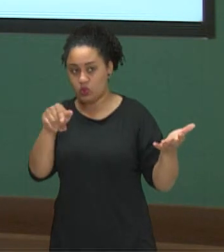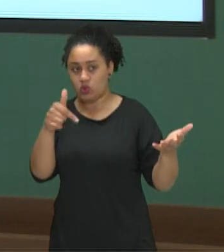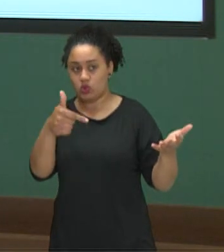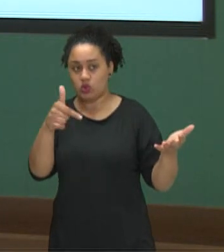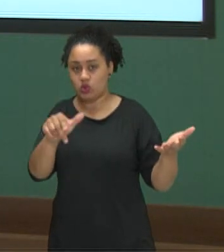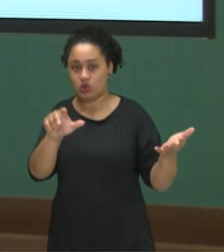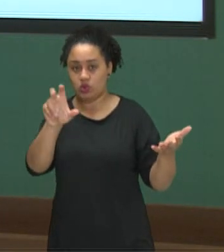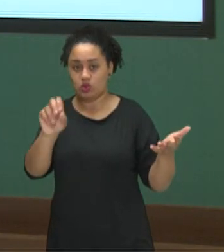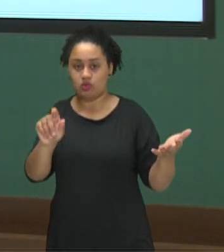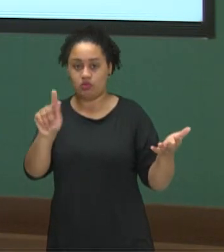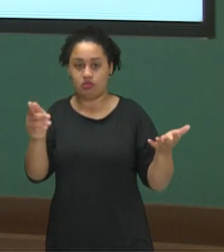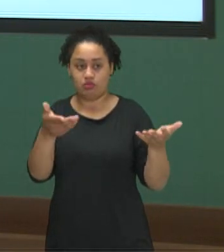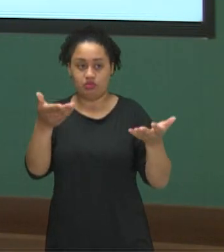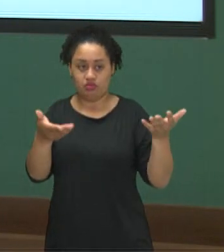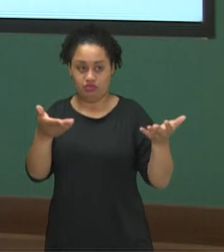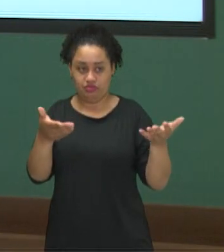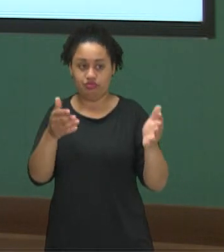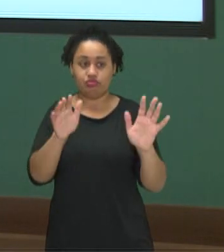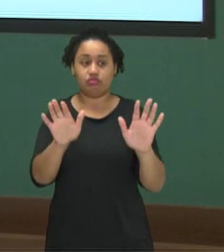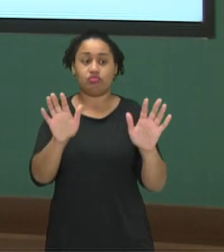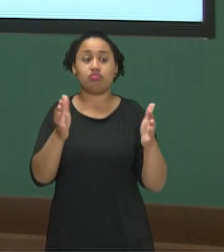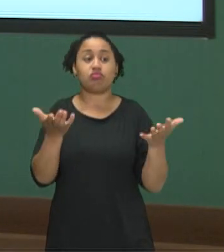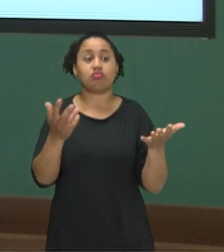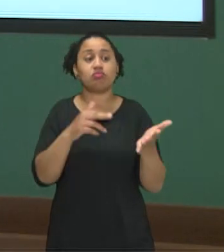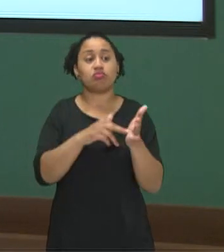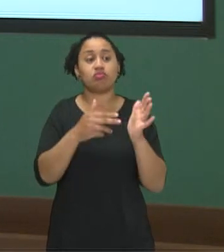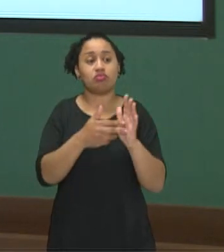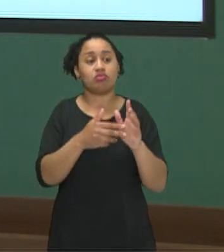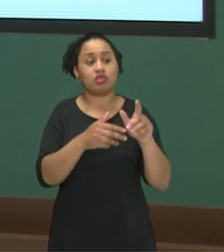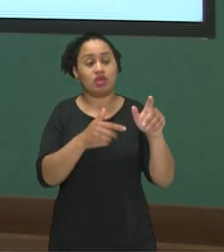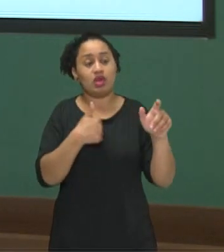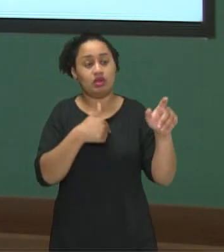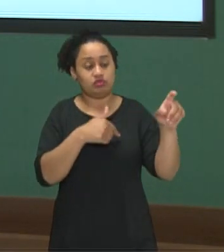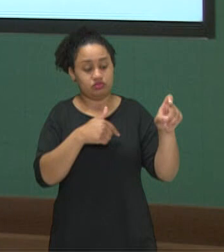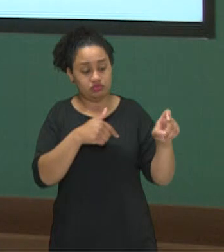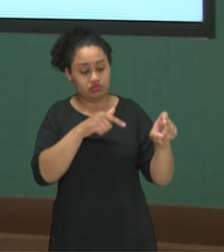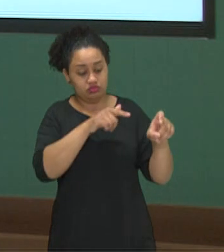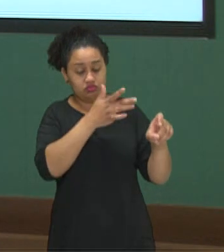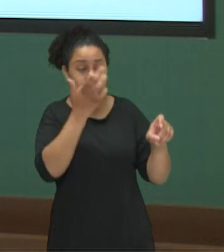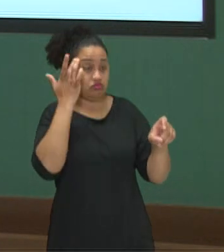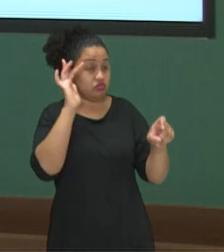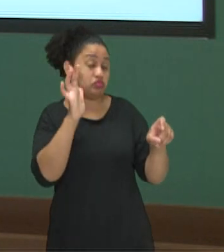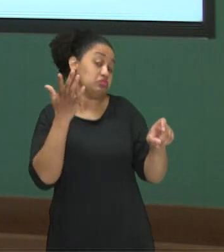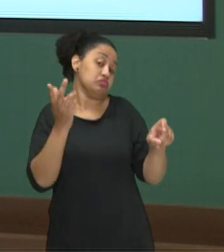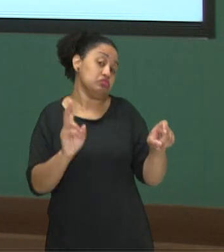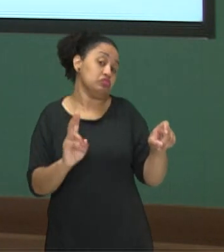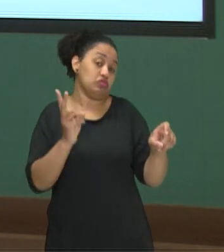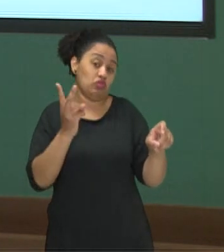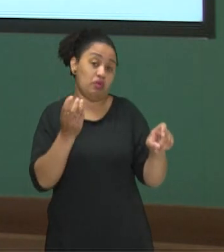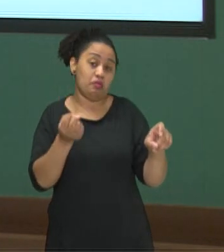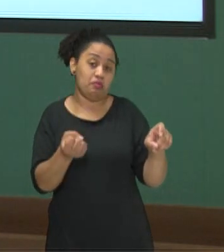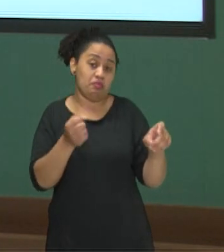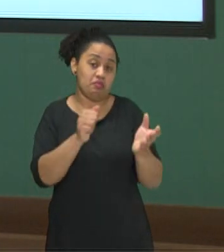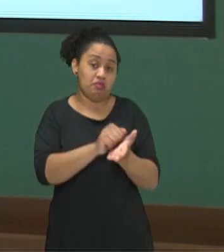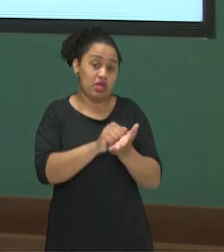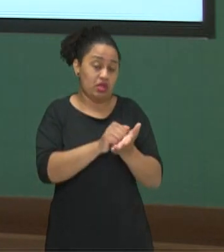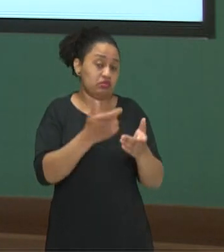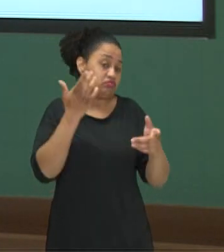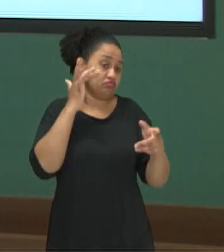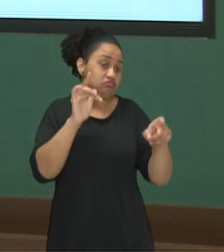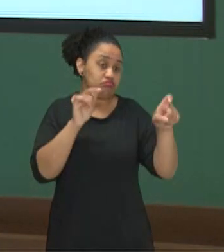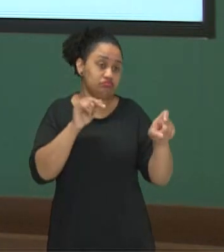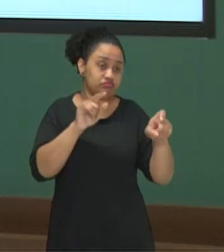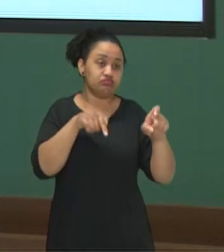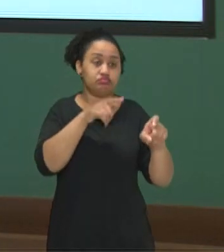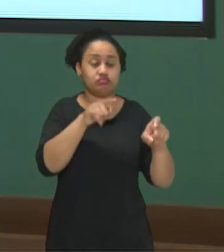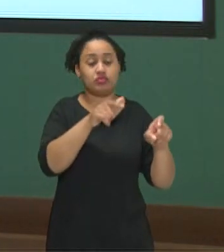250 gramas do outro, tá? Então, aqui, ó, ele ficou com uma caixa que eu desconheço o peso, a massa X,